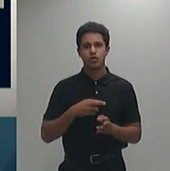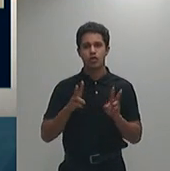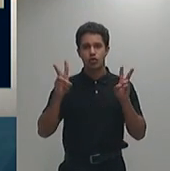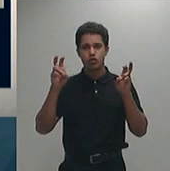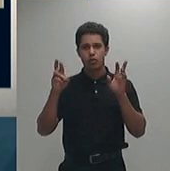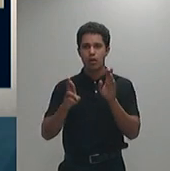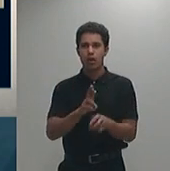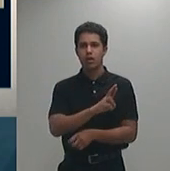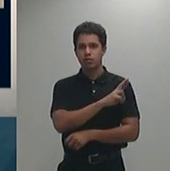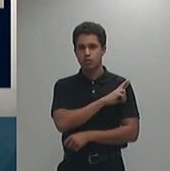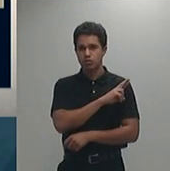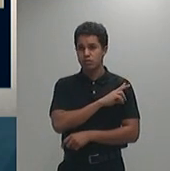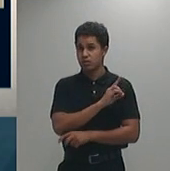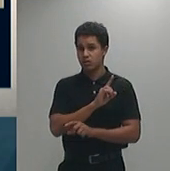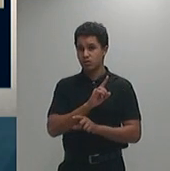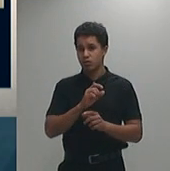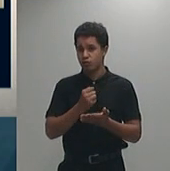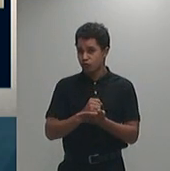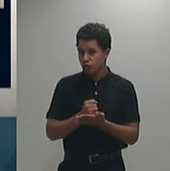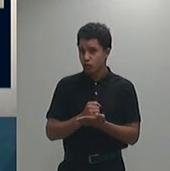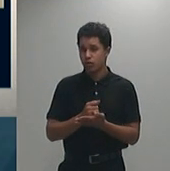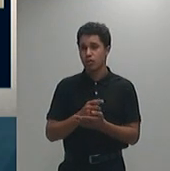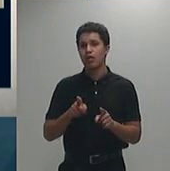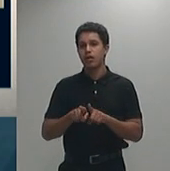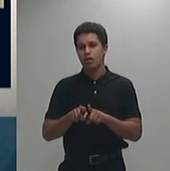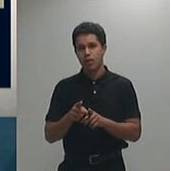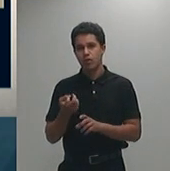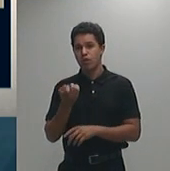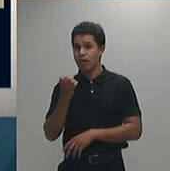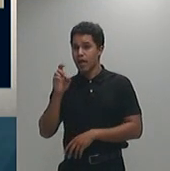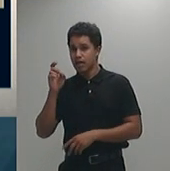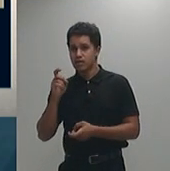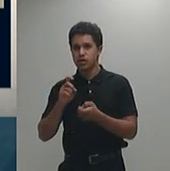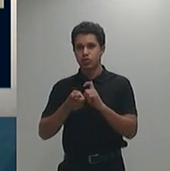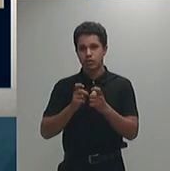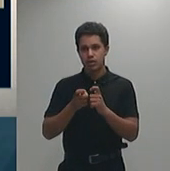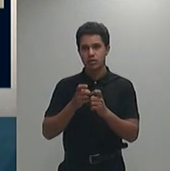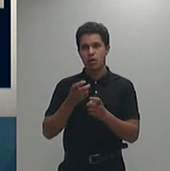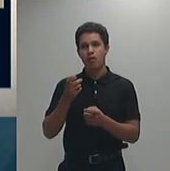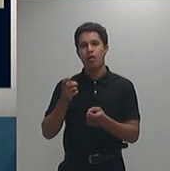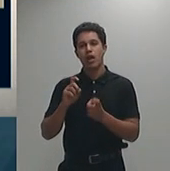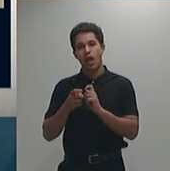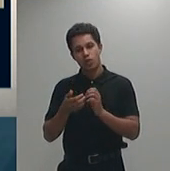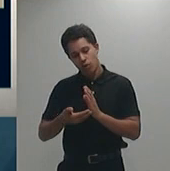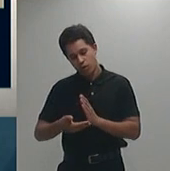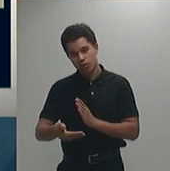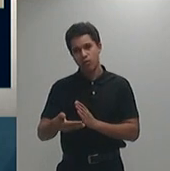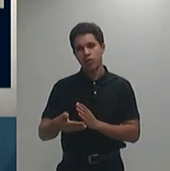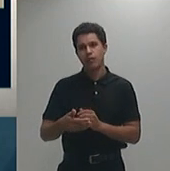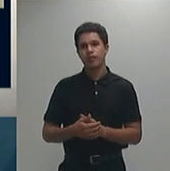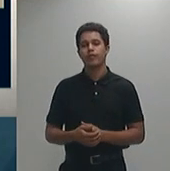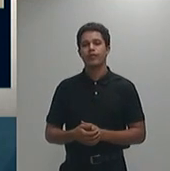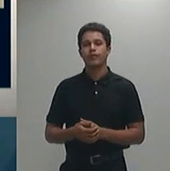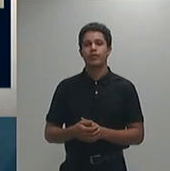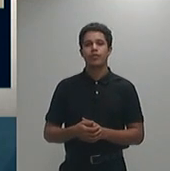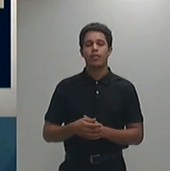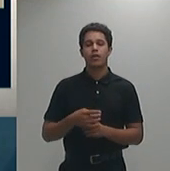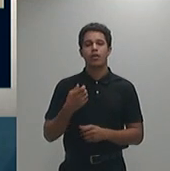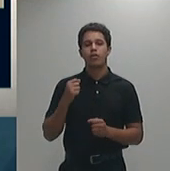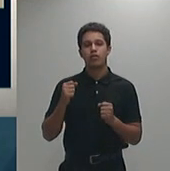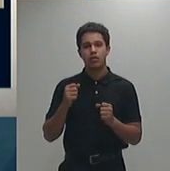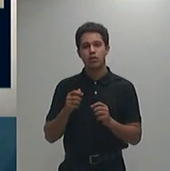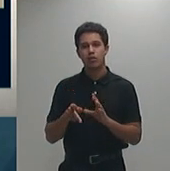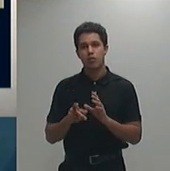só de controlador como também dos ex-administradores e administradores atuais consegui nas inclusive que poder liberação assemblear